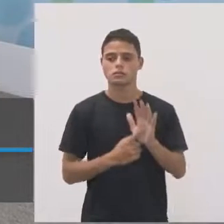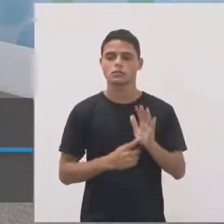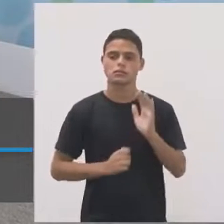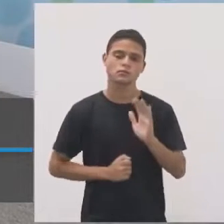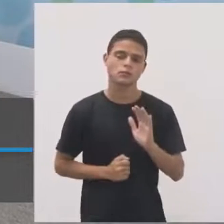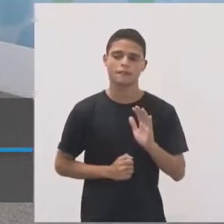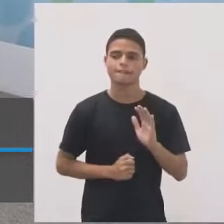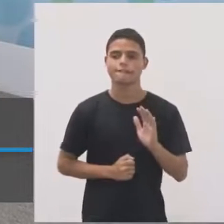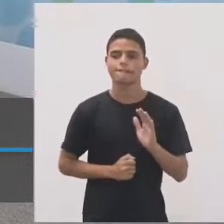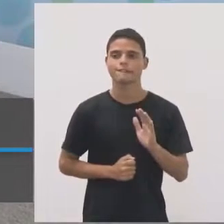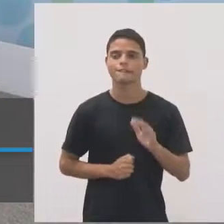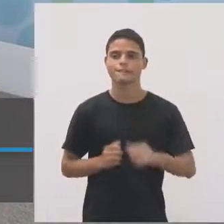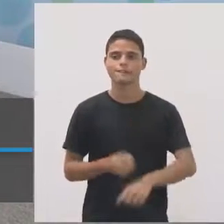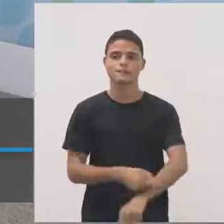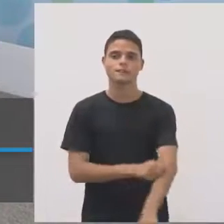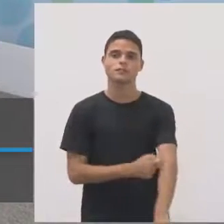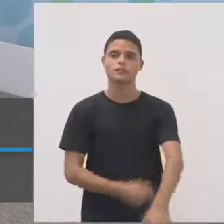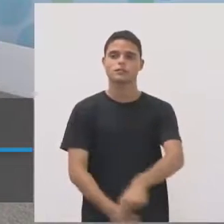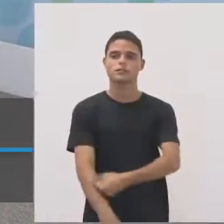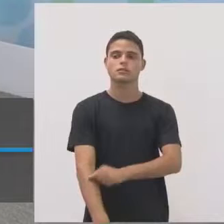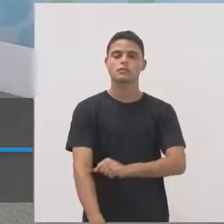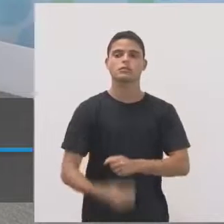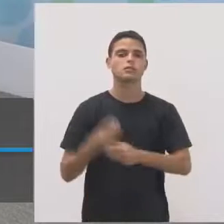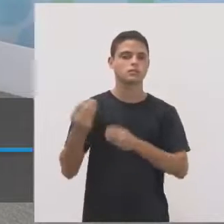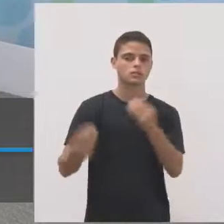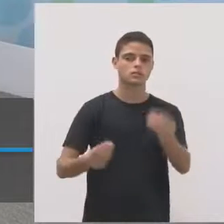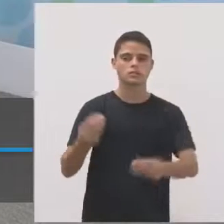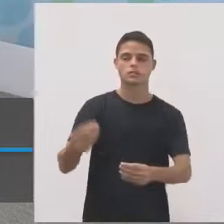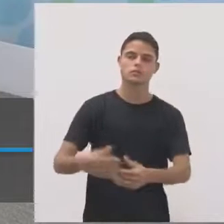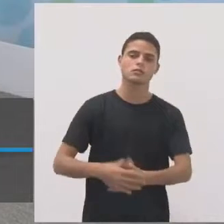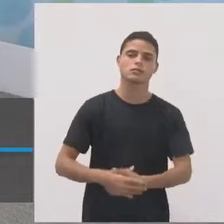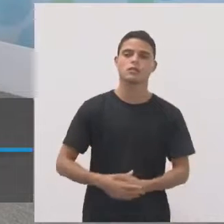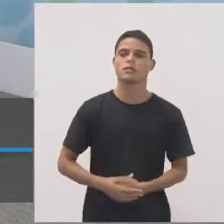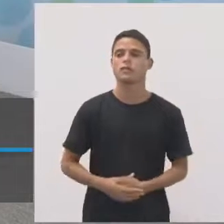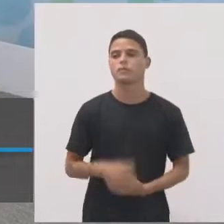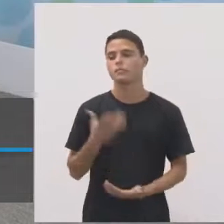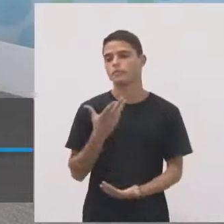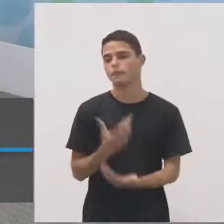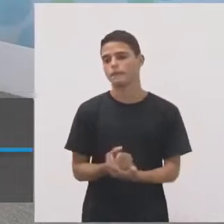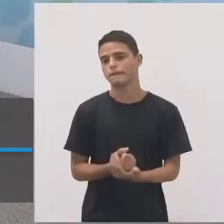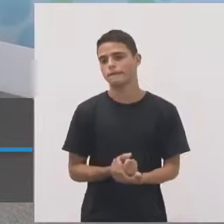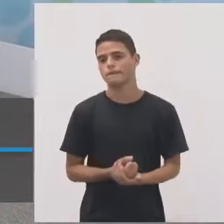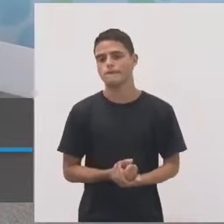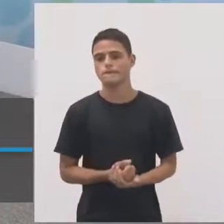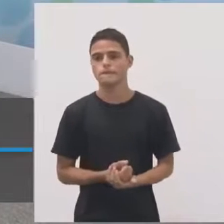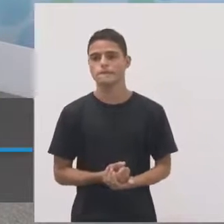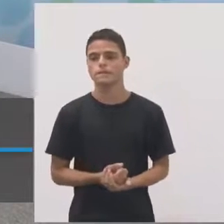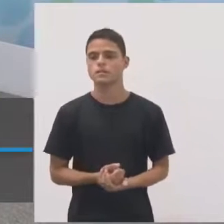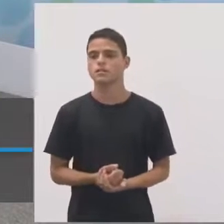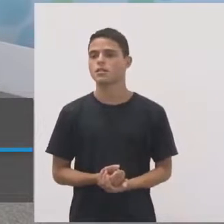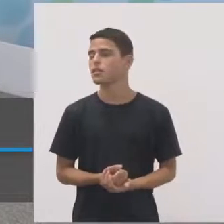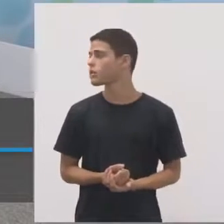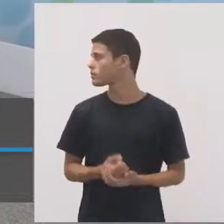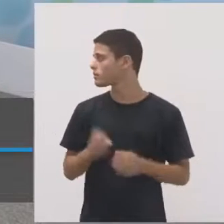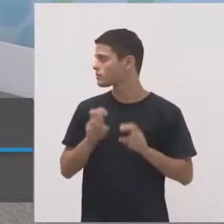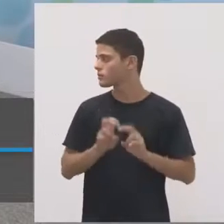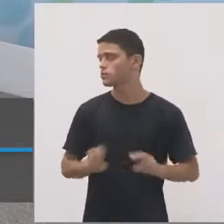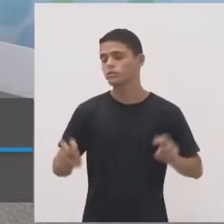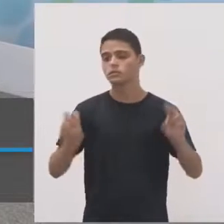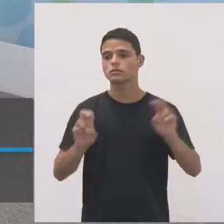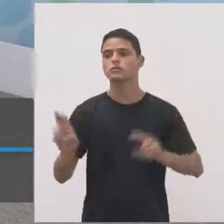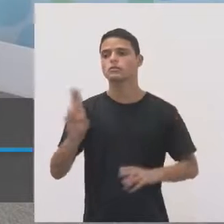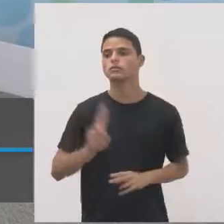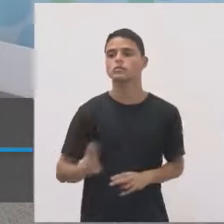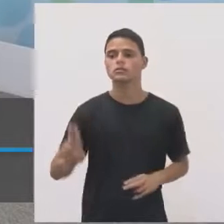vocês, mão na massa, então, né? Como que é a instalação dele. Então, esse computador que você está usando, qual